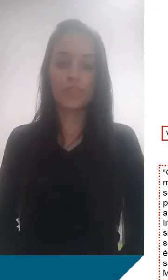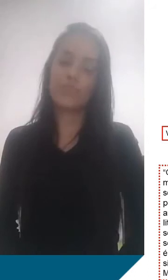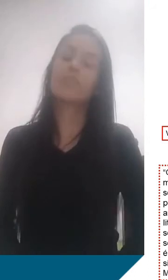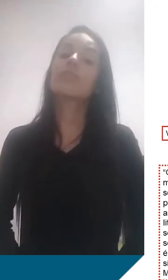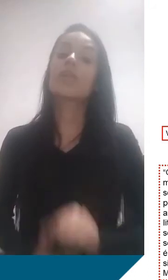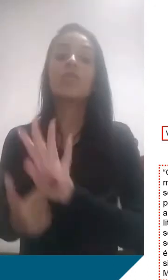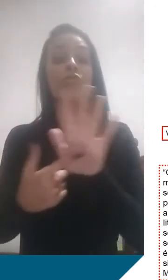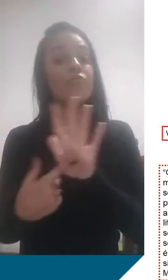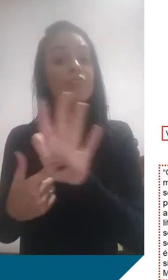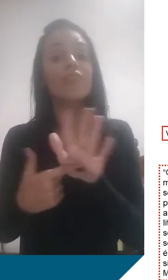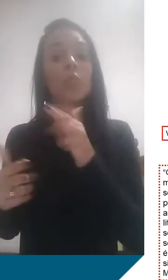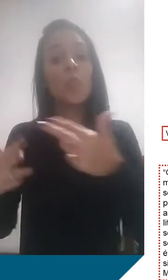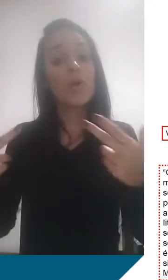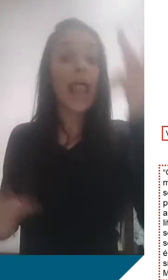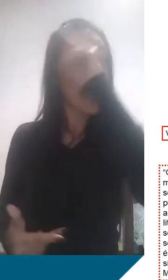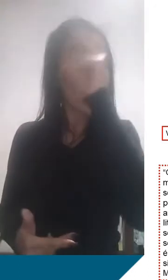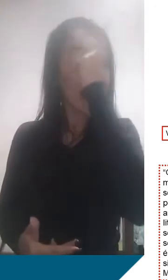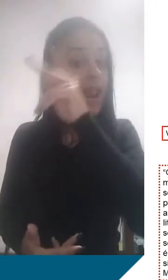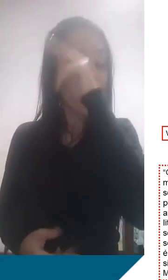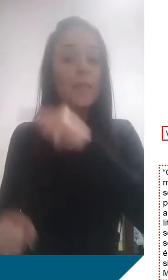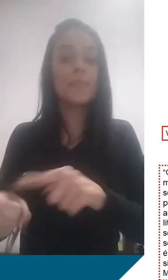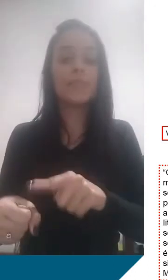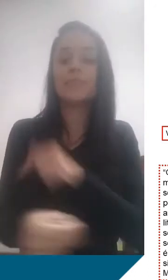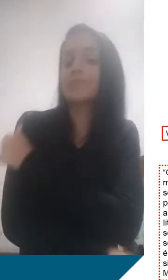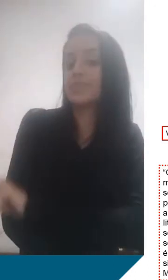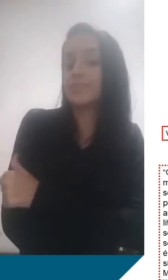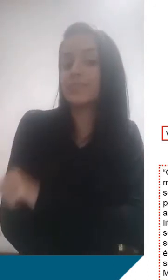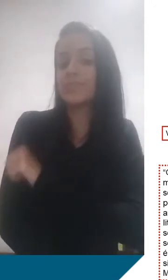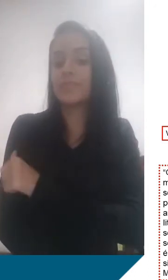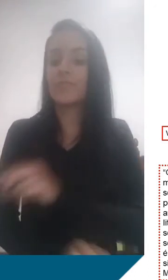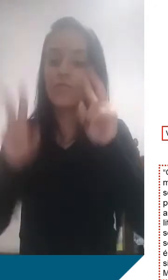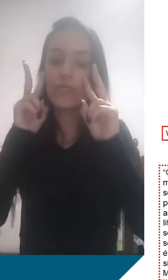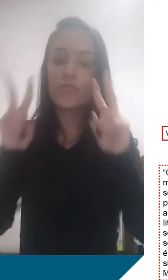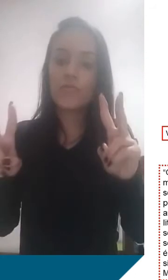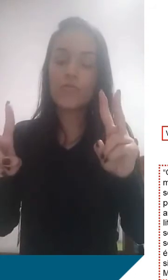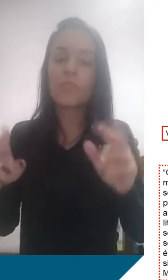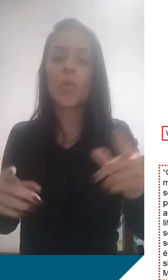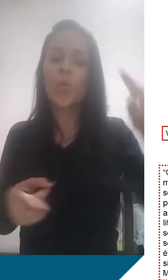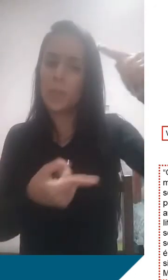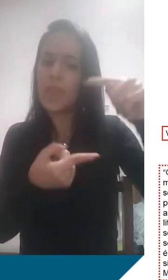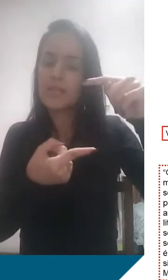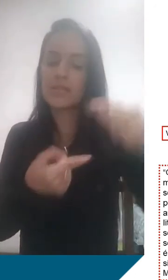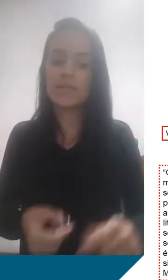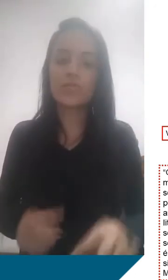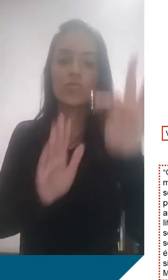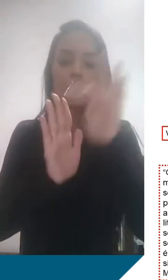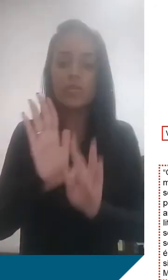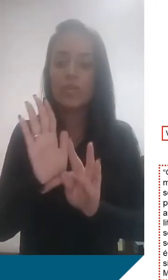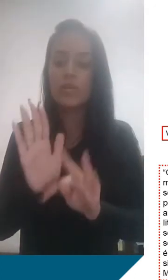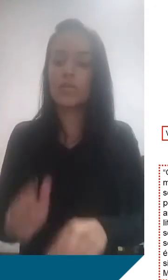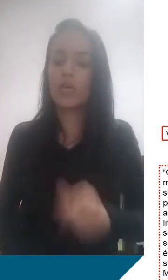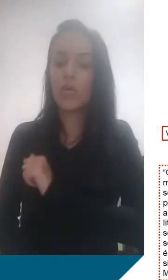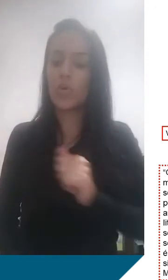que remetiam à cidade do Rio de Janeiro. Vamos ver aqui um trecho do